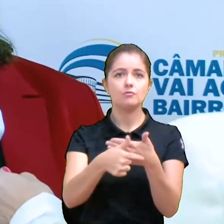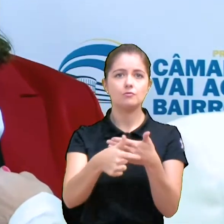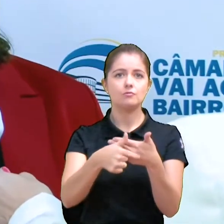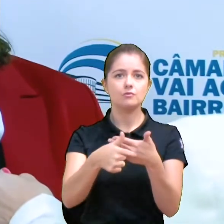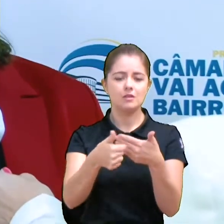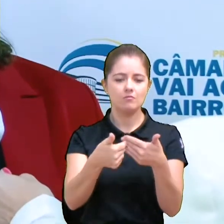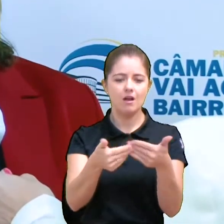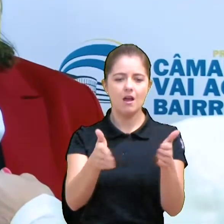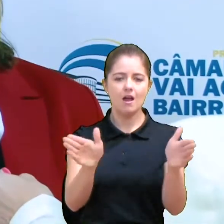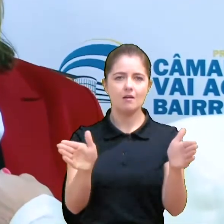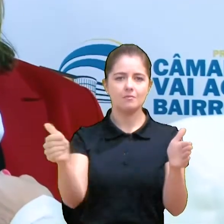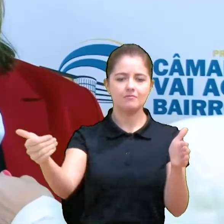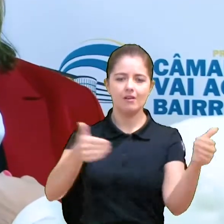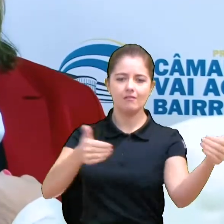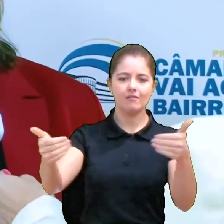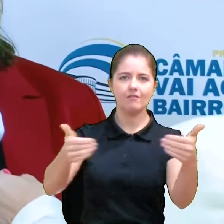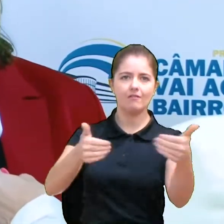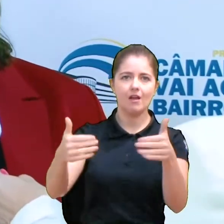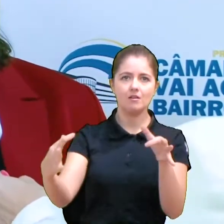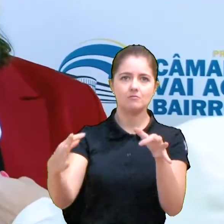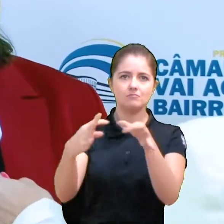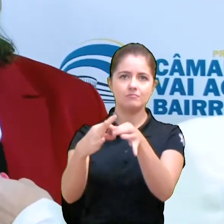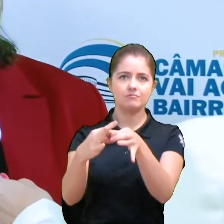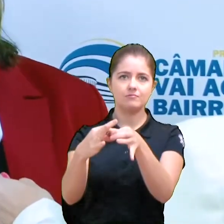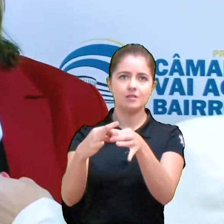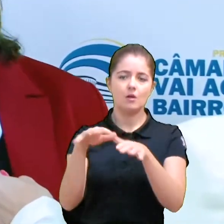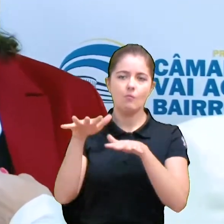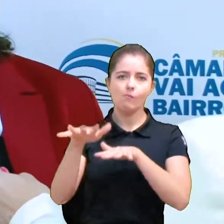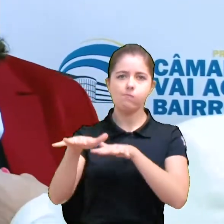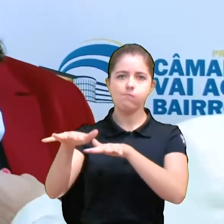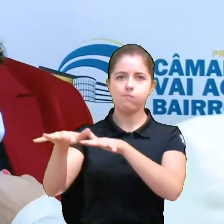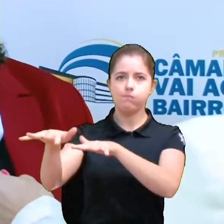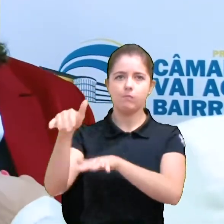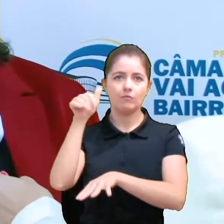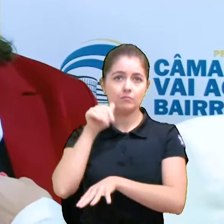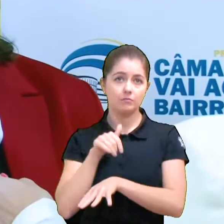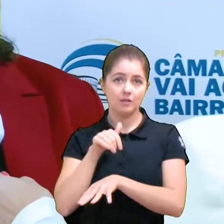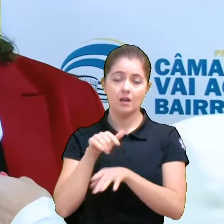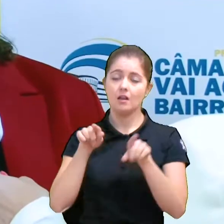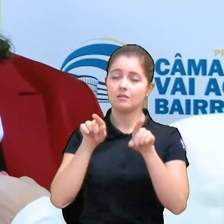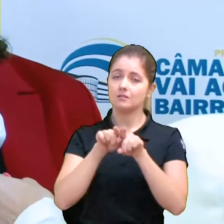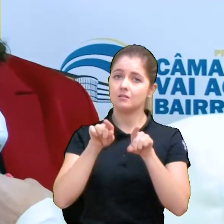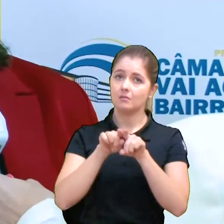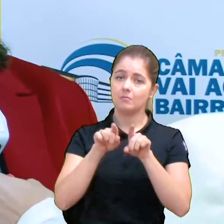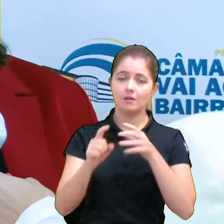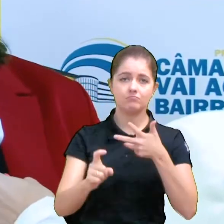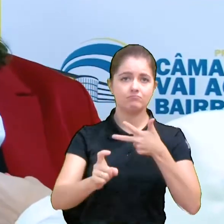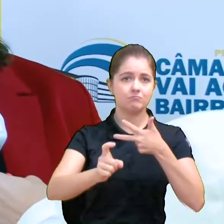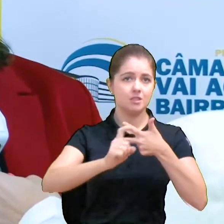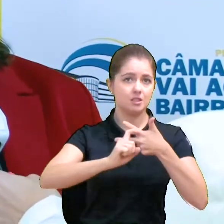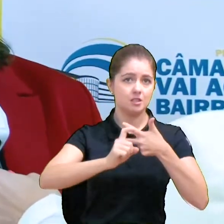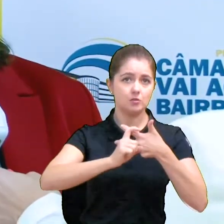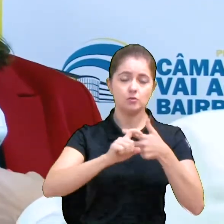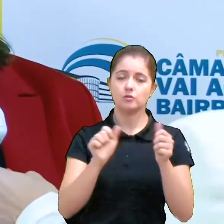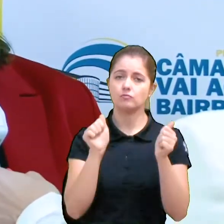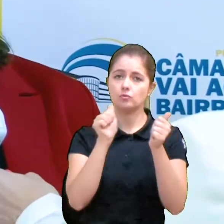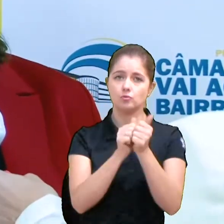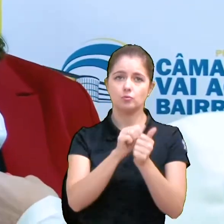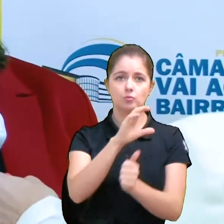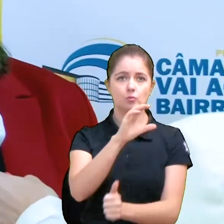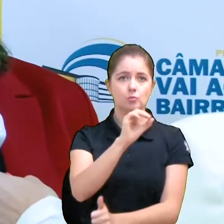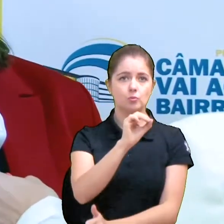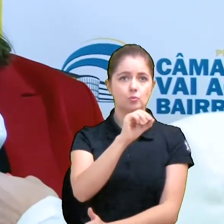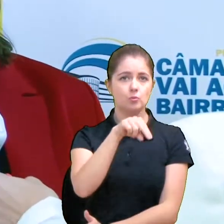uma ligação maior do legislativo com o movimento de mulheres, com o executivo, junto com o CONDIM e